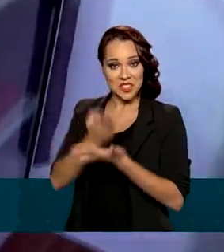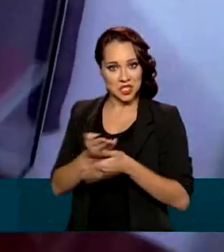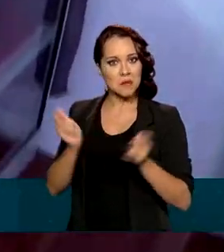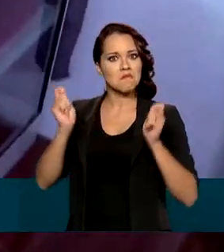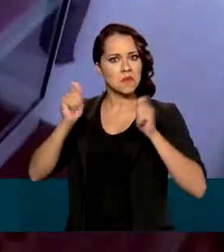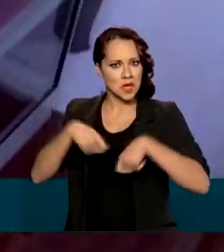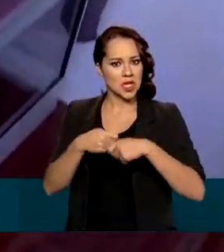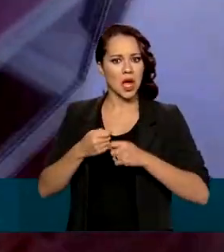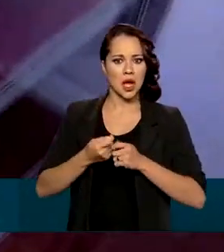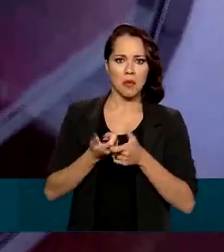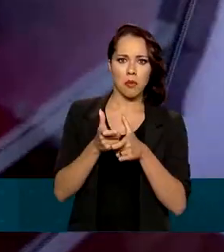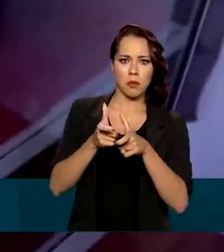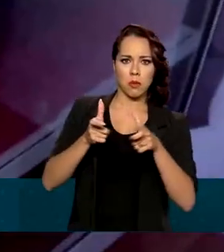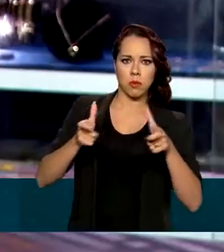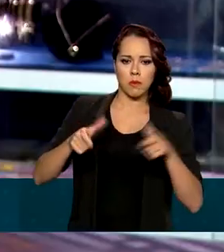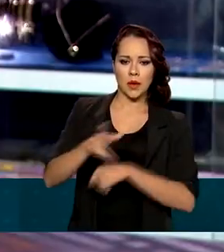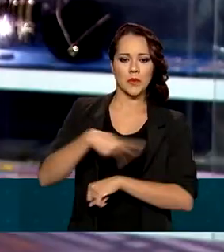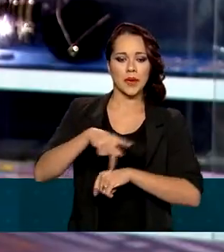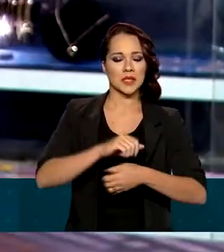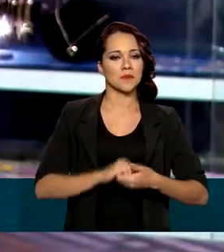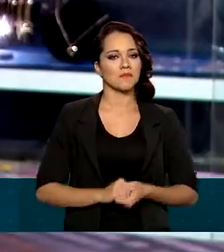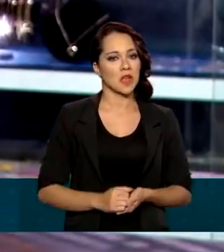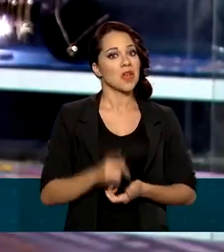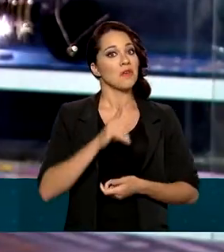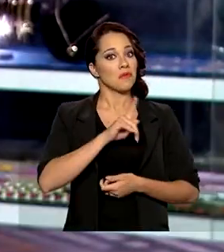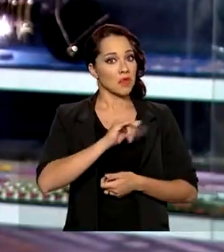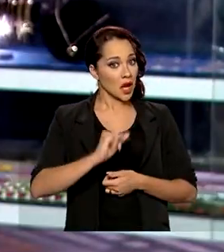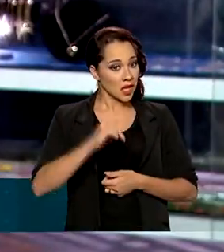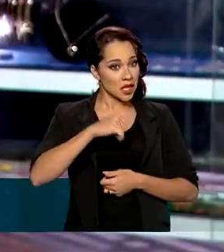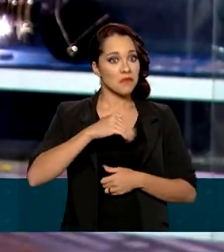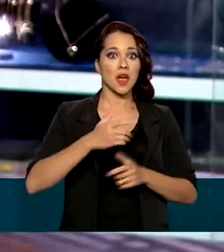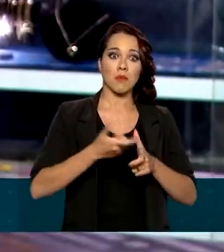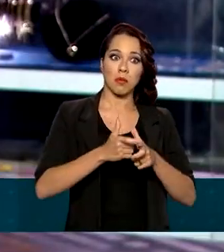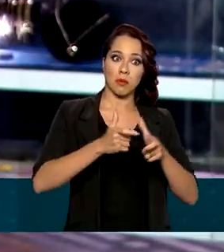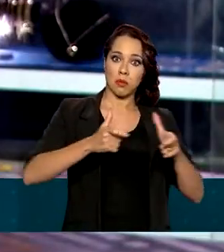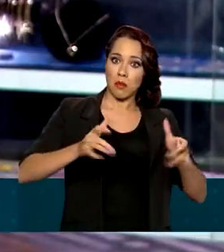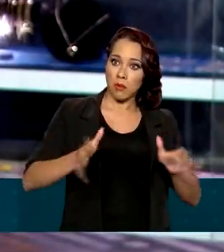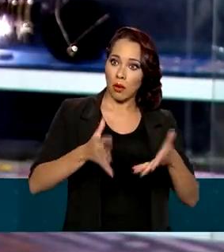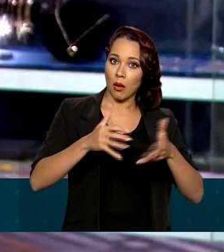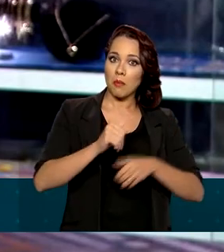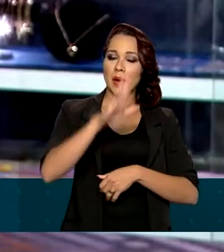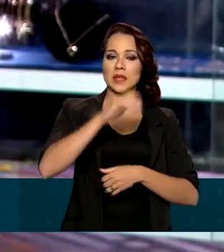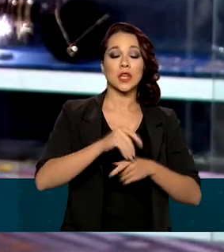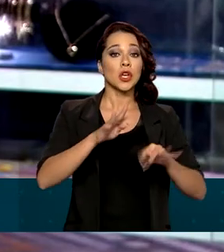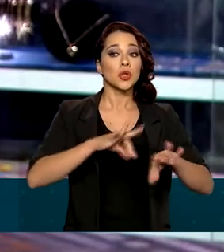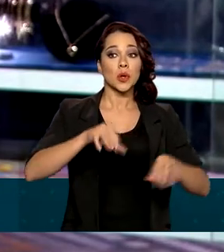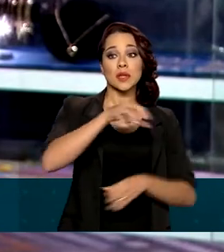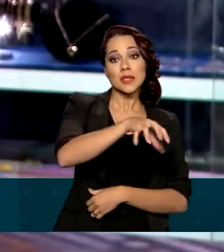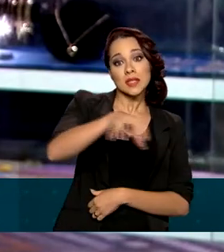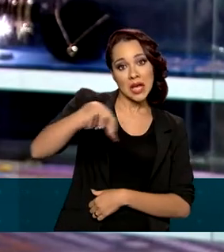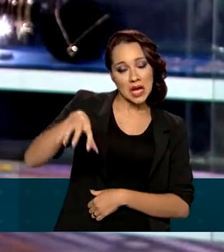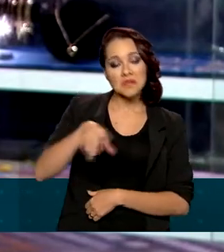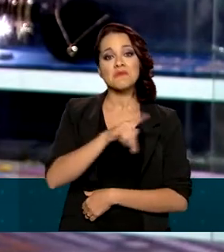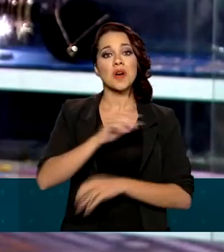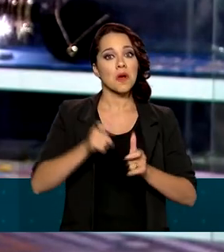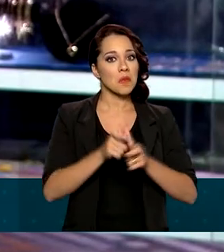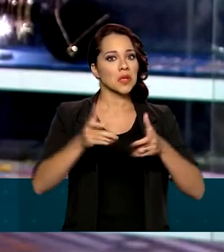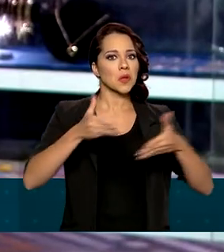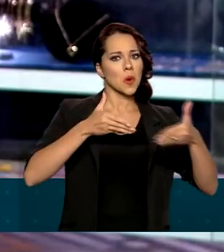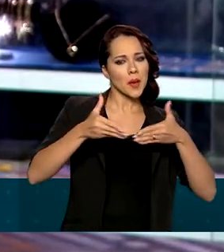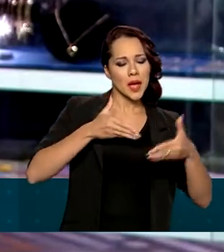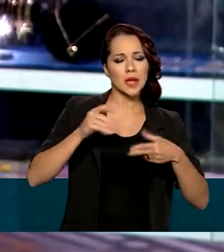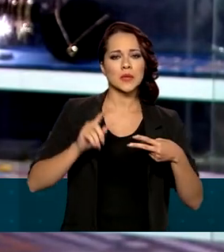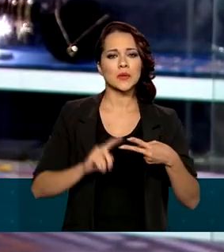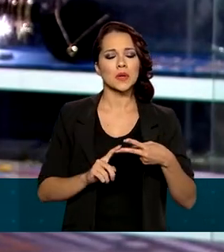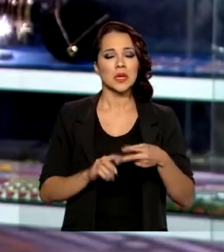no potencial de crescimento da Guiana. Vai prosperar muito, vai prosperar em todas as áreas do comércio.